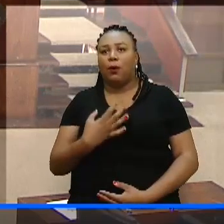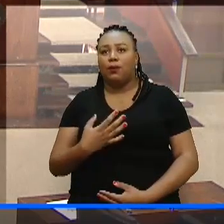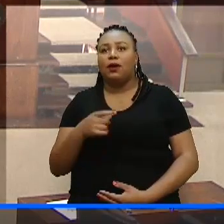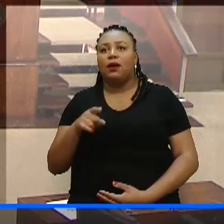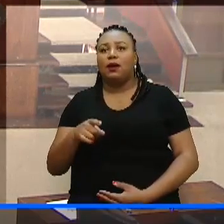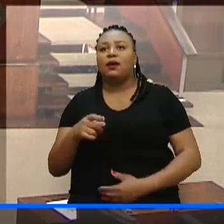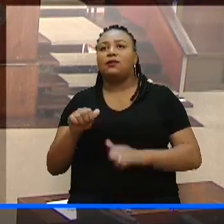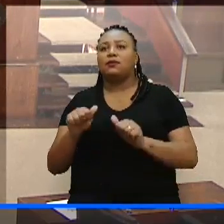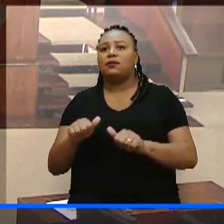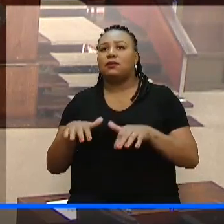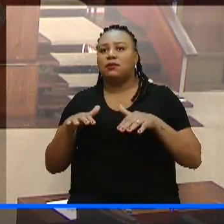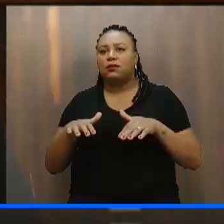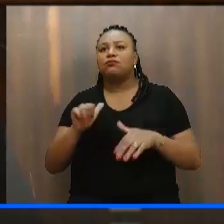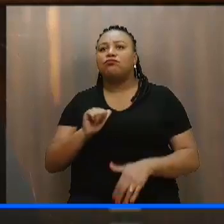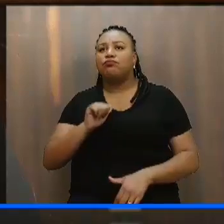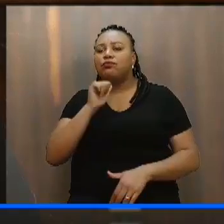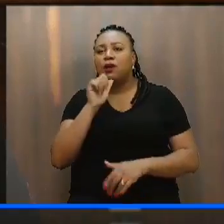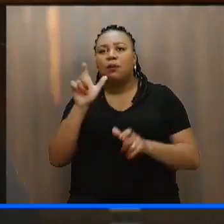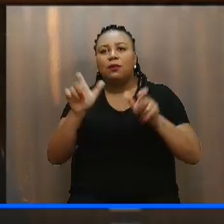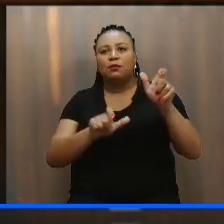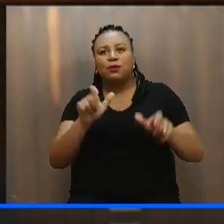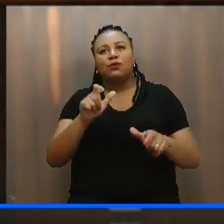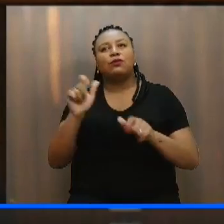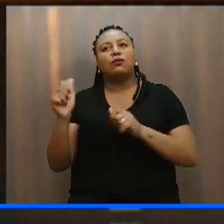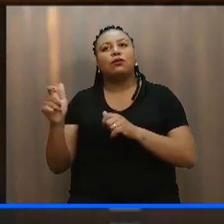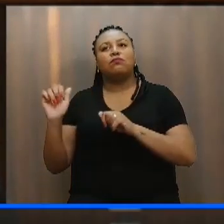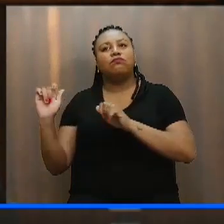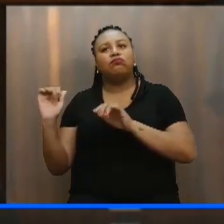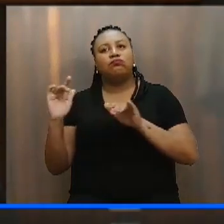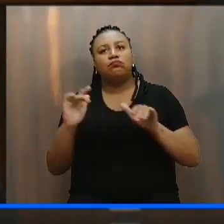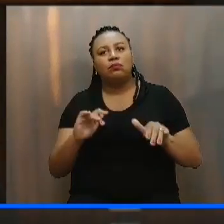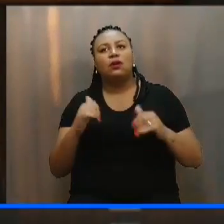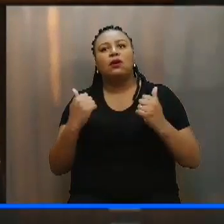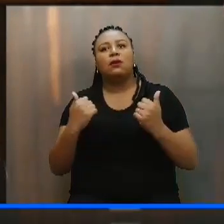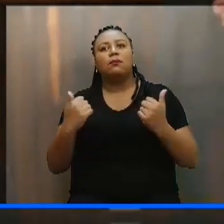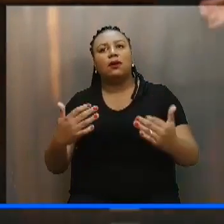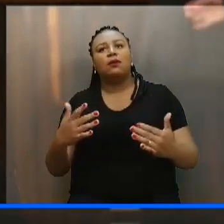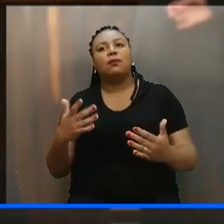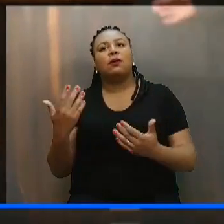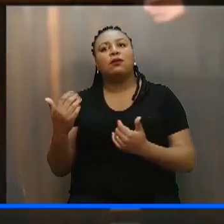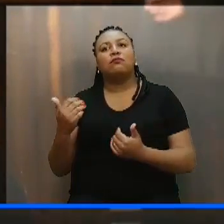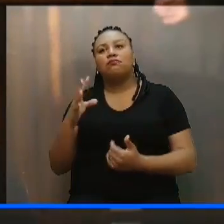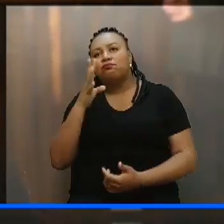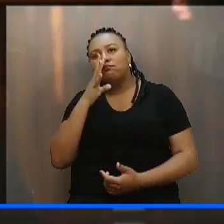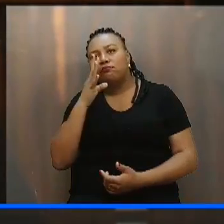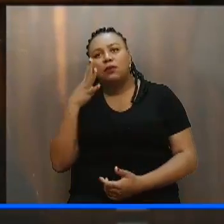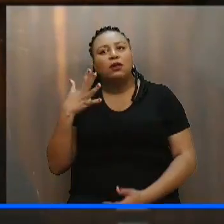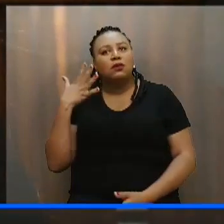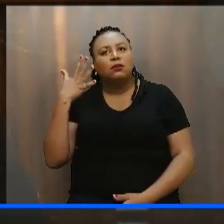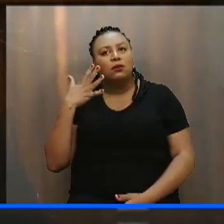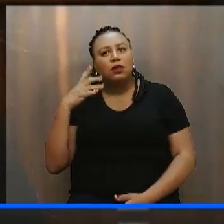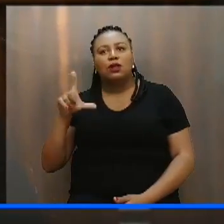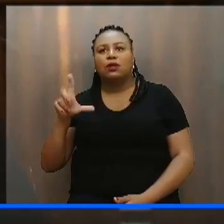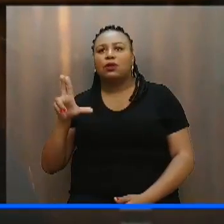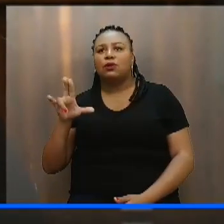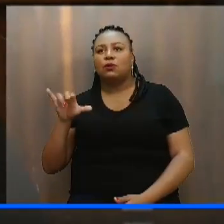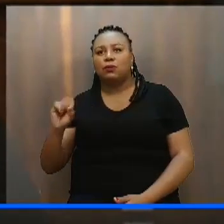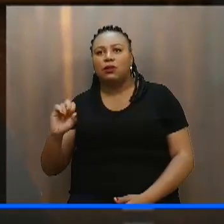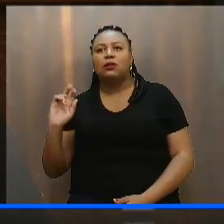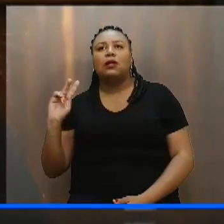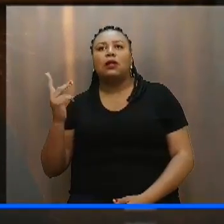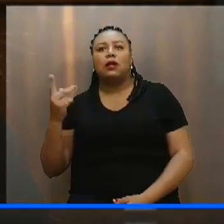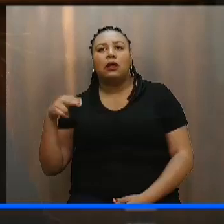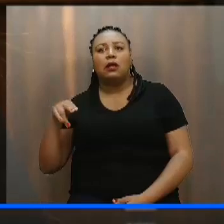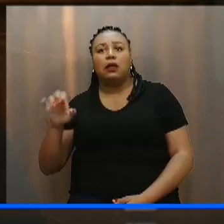para que as autoridades que estão no gabinete da presidência e se desloca o plenário para receber e também prestigiar o deputado luis henrique viana ele que é de